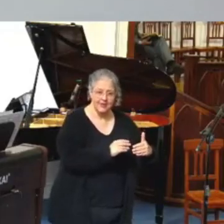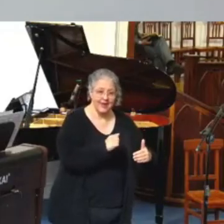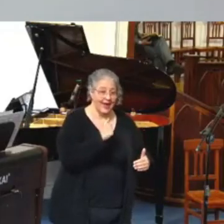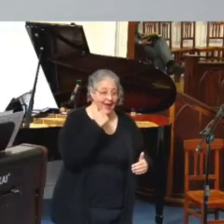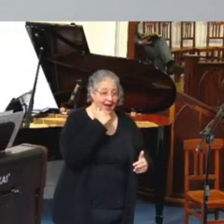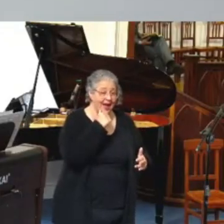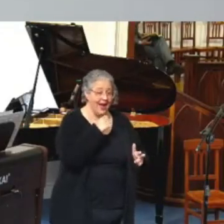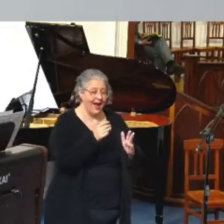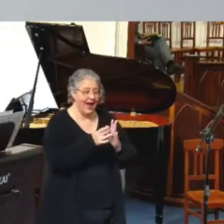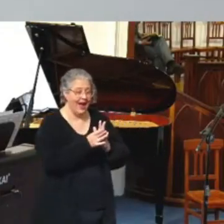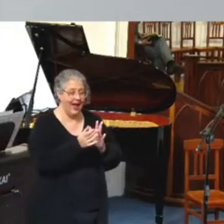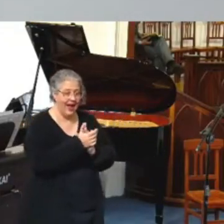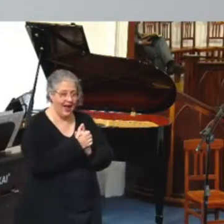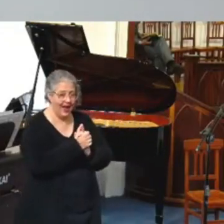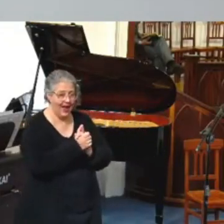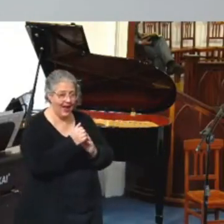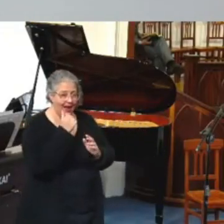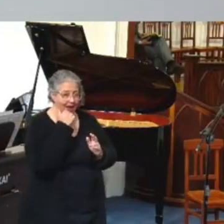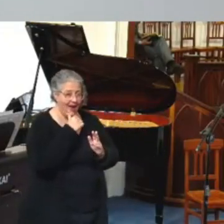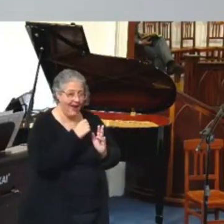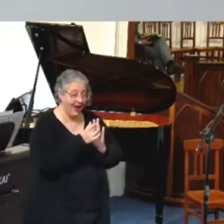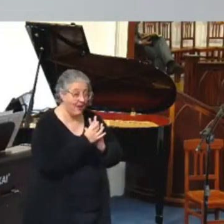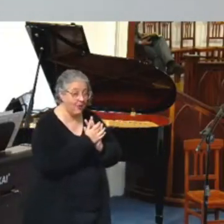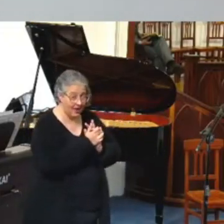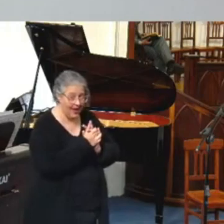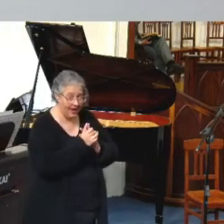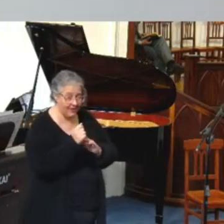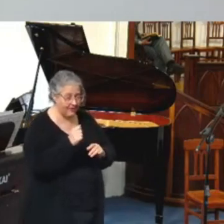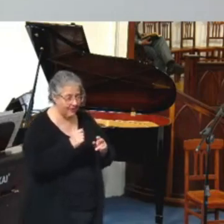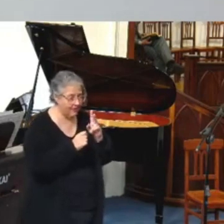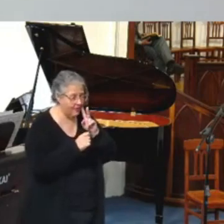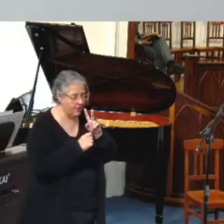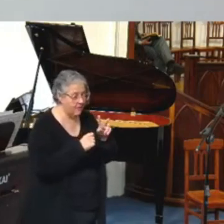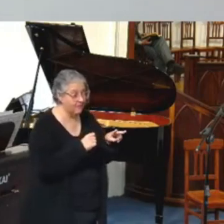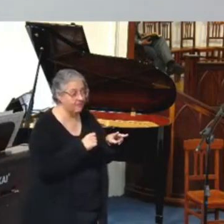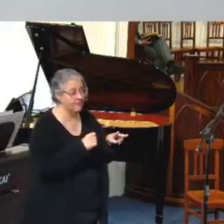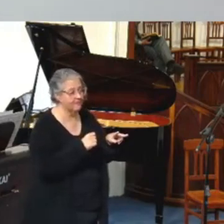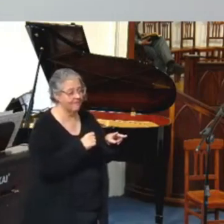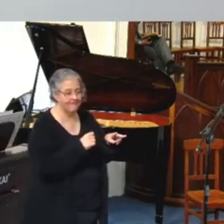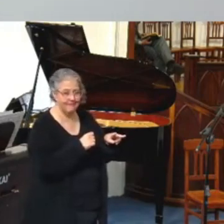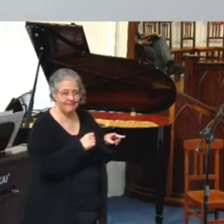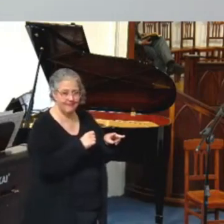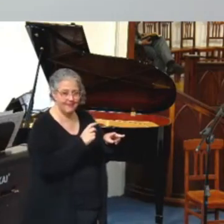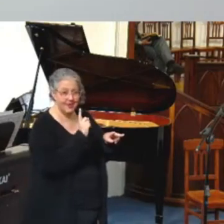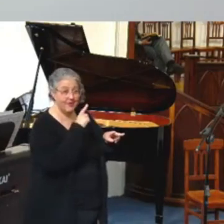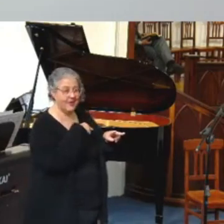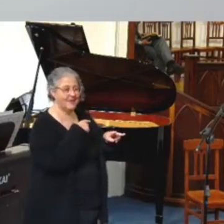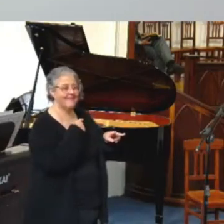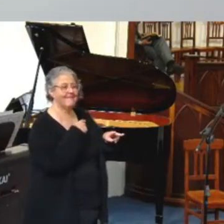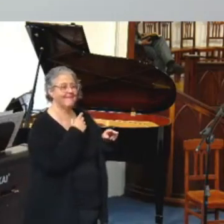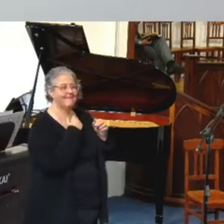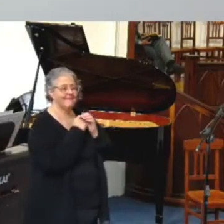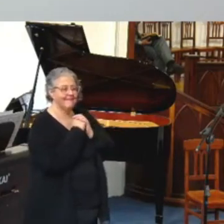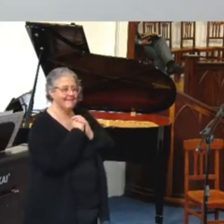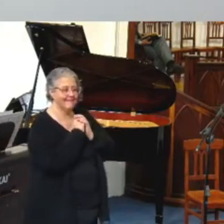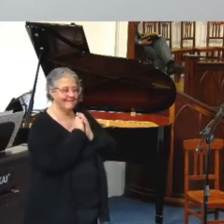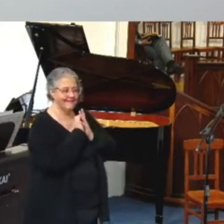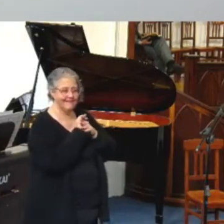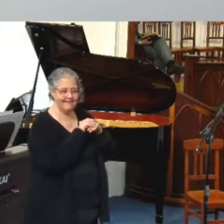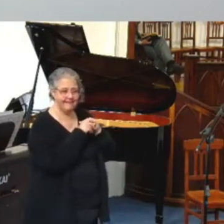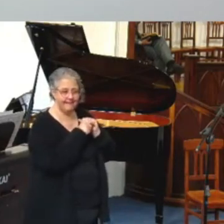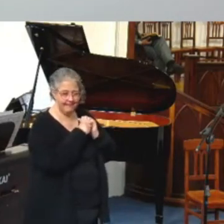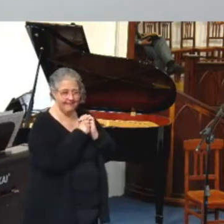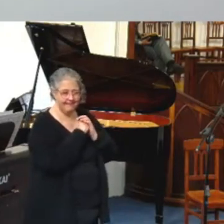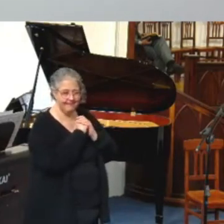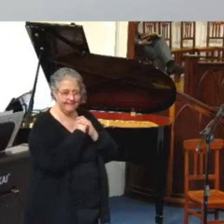deixou a sua vestimenta. E aquilo foi um indício para a mulher de Potifar acusá-lo daquilo que ele não havia feito.